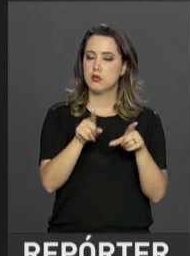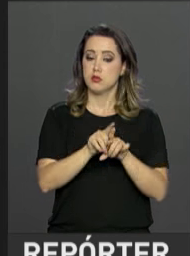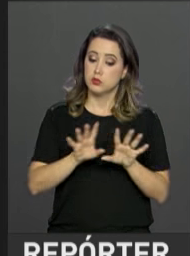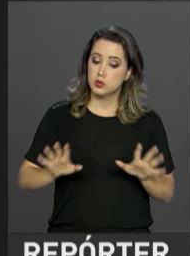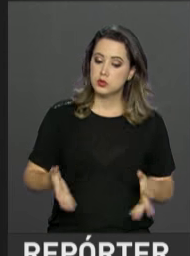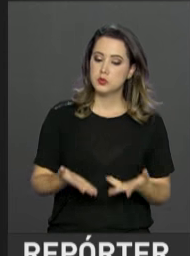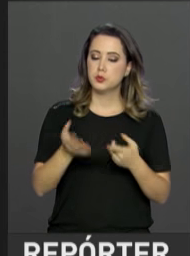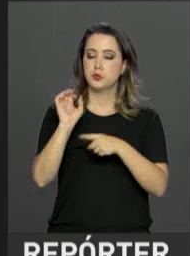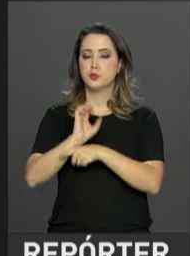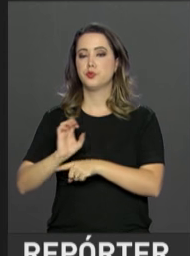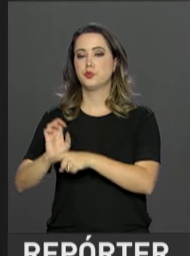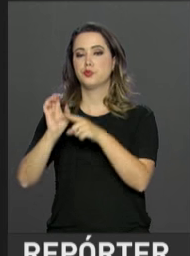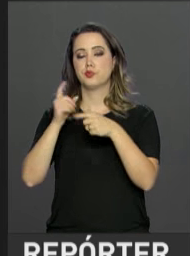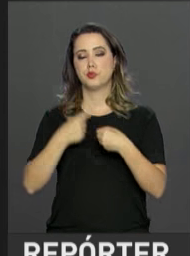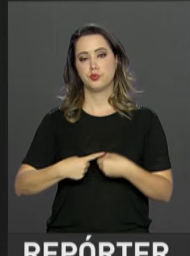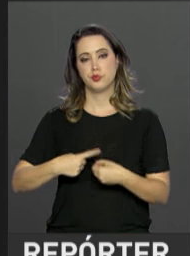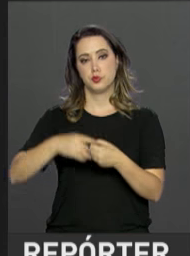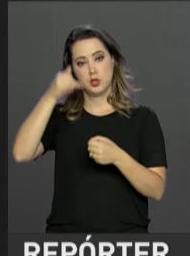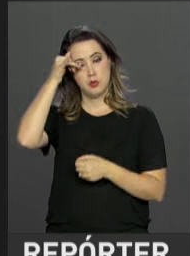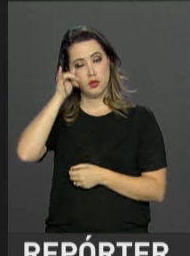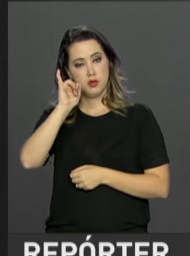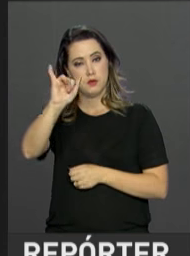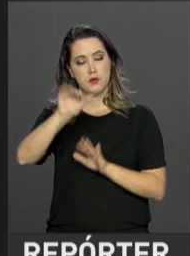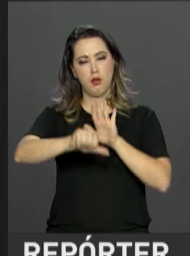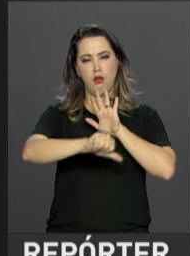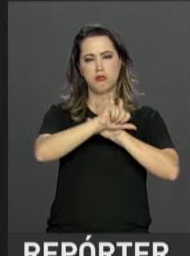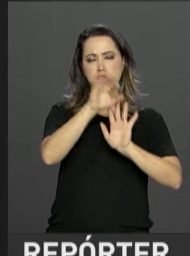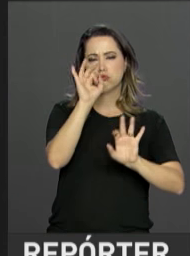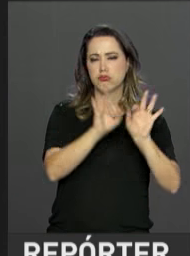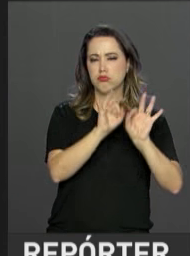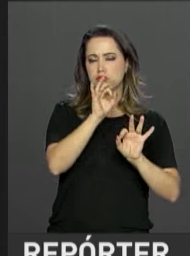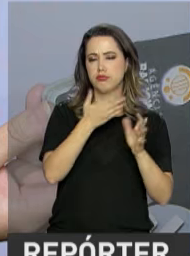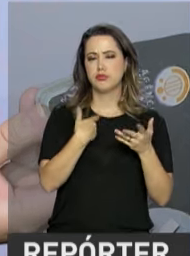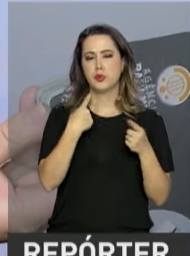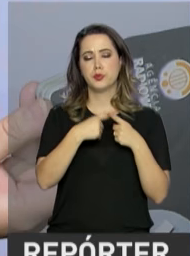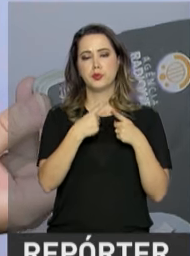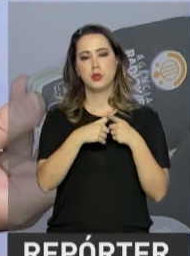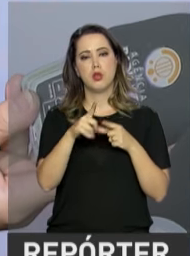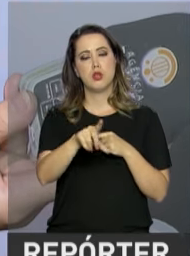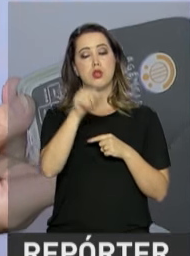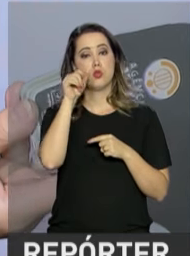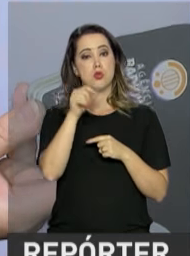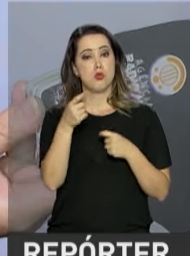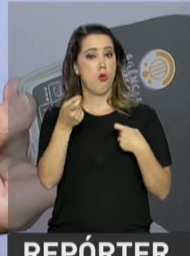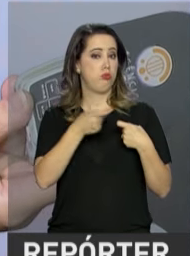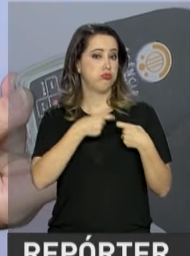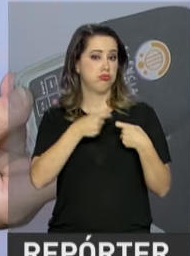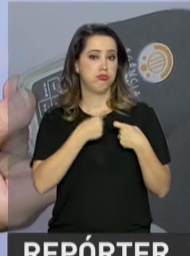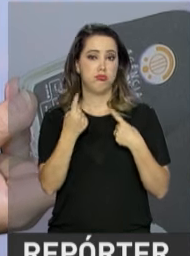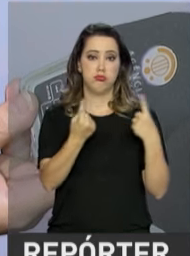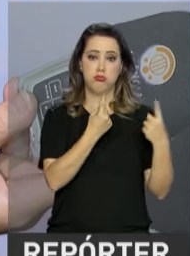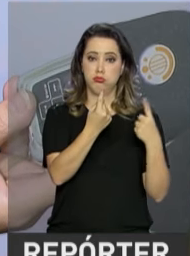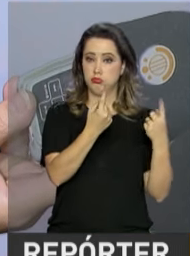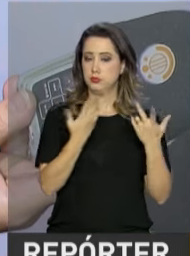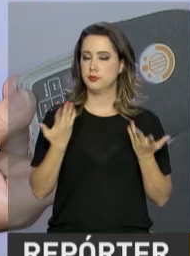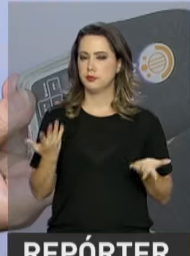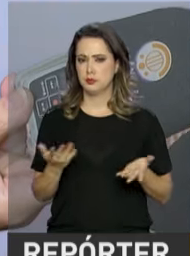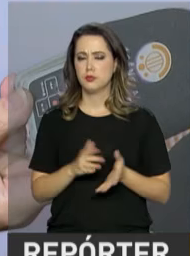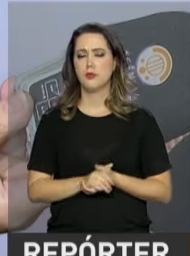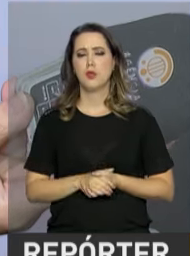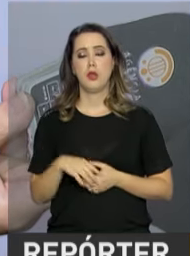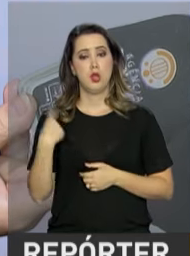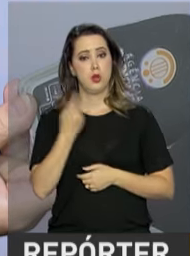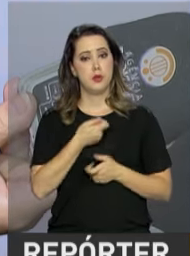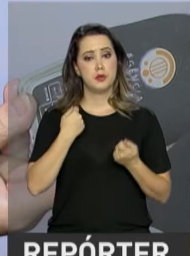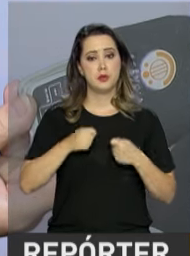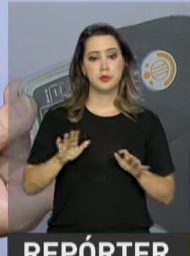e municípios para prevenir crimes motivados pela orientação sexual. Eu acho mais fácil pensar que a gente precisa